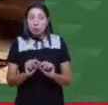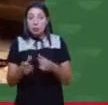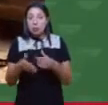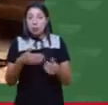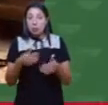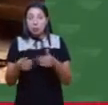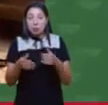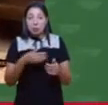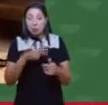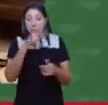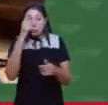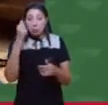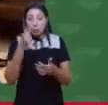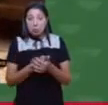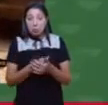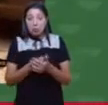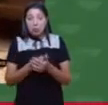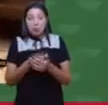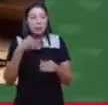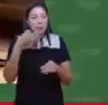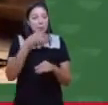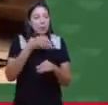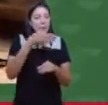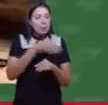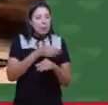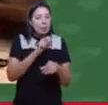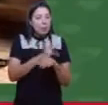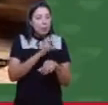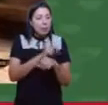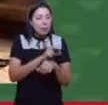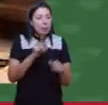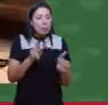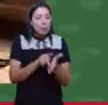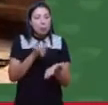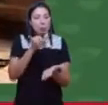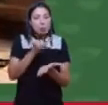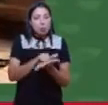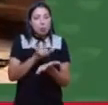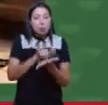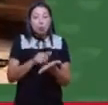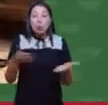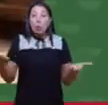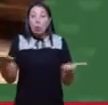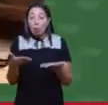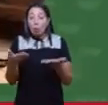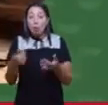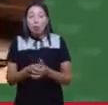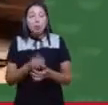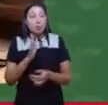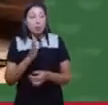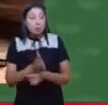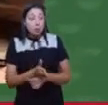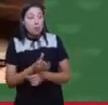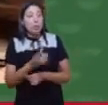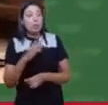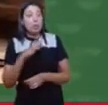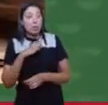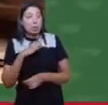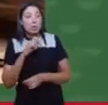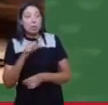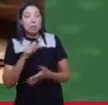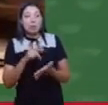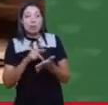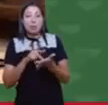qualquer hacker influenciar o software. Hoje já existe